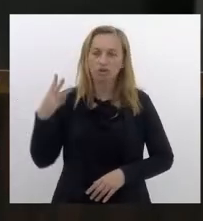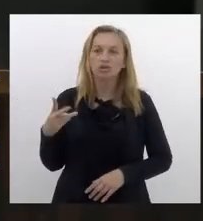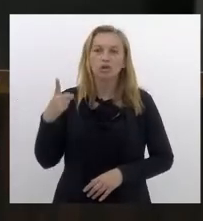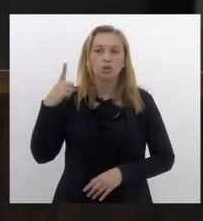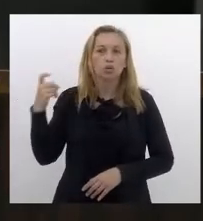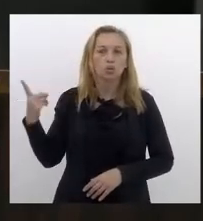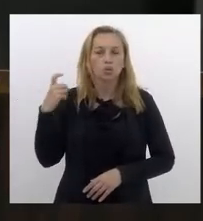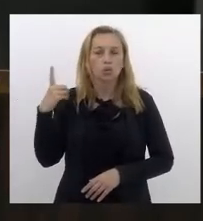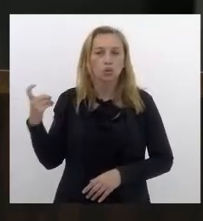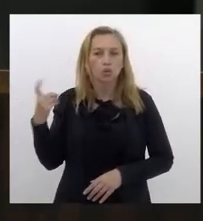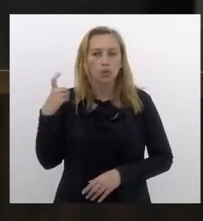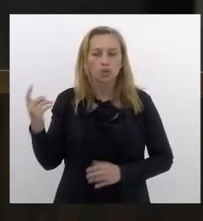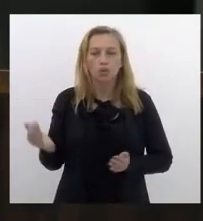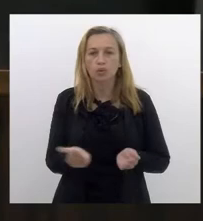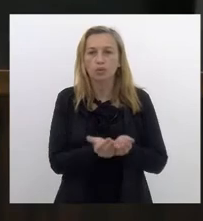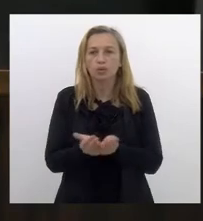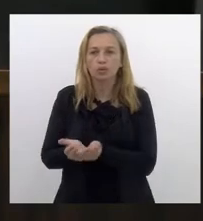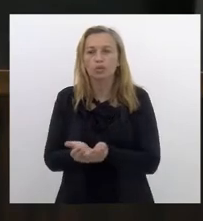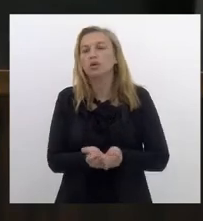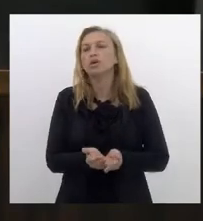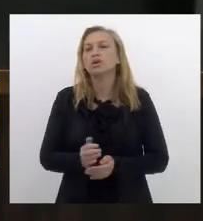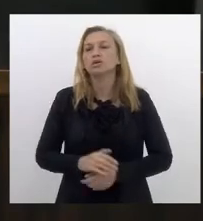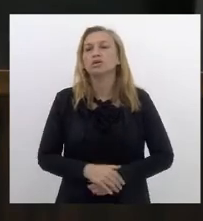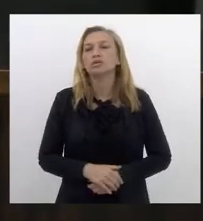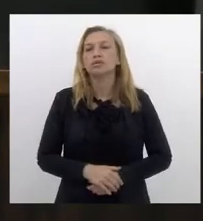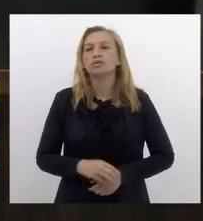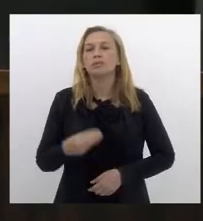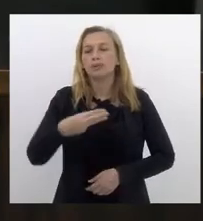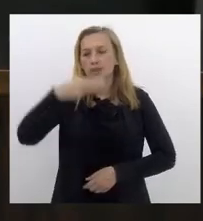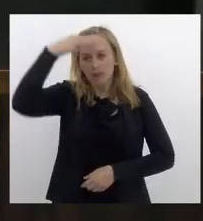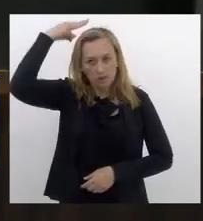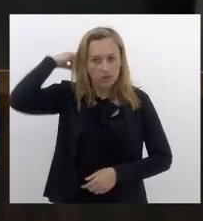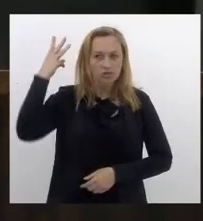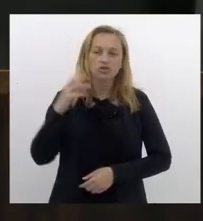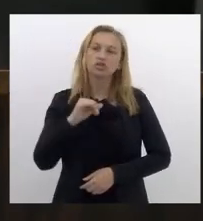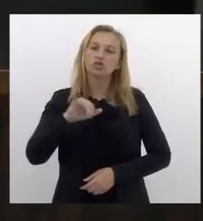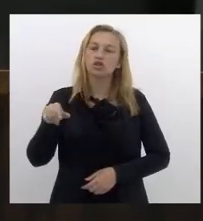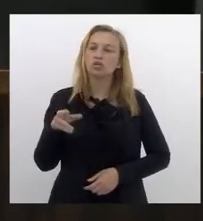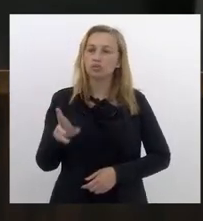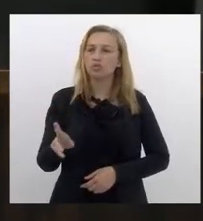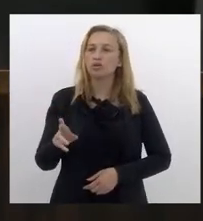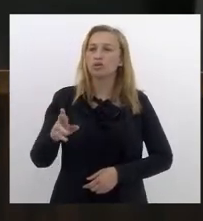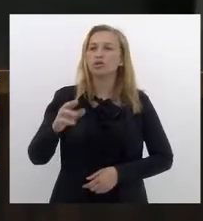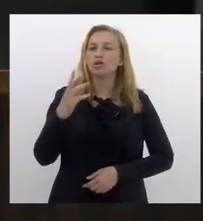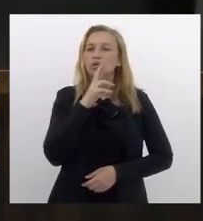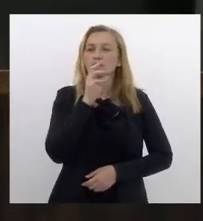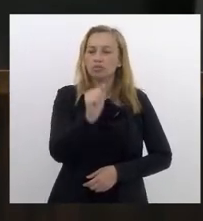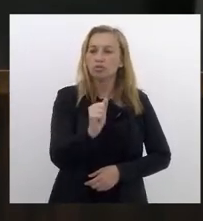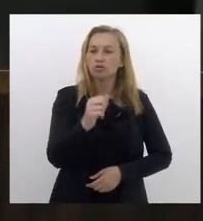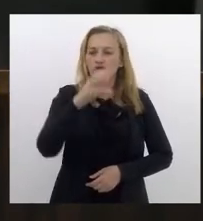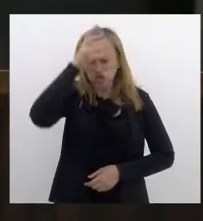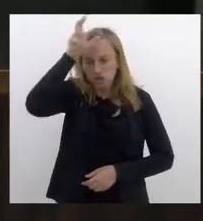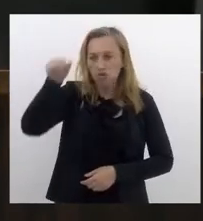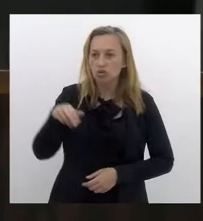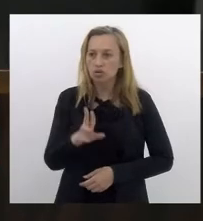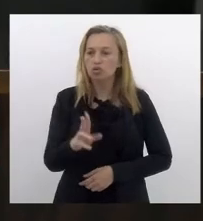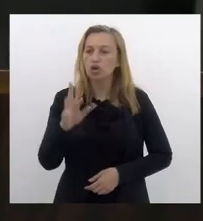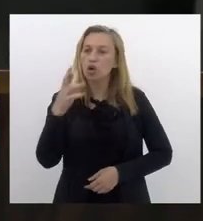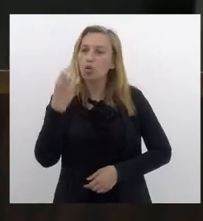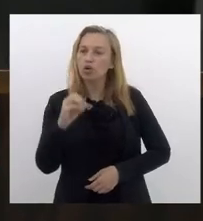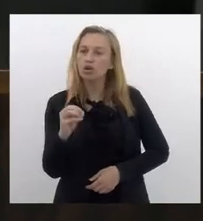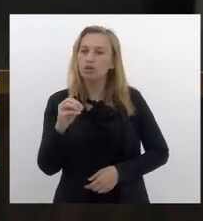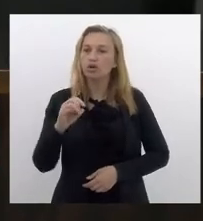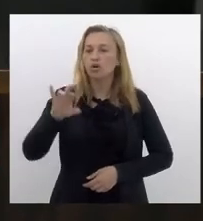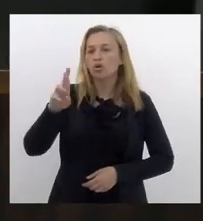som, Bebetão? Está aberto. Márcio Pacheco, Jaumir Júnior, Rodrigo Amorim, Marcelo Dino, Tia Ju, Eurico Júnior,